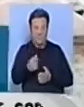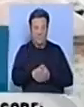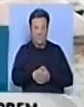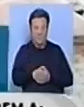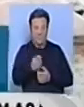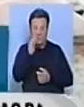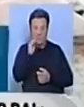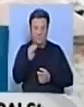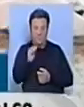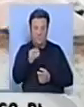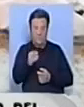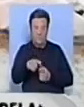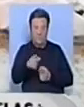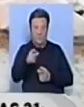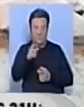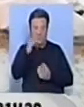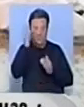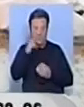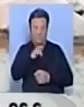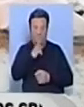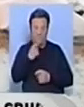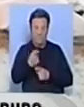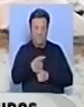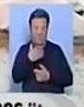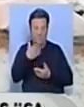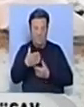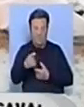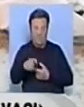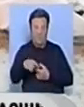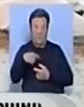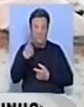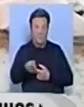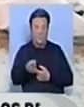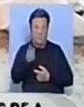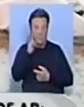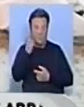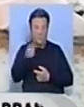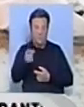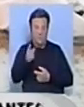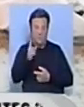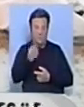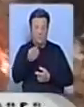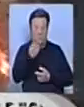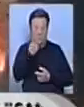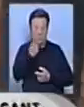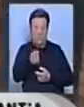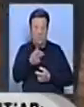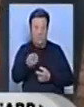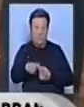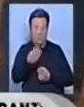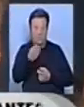os mendigos, os freiros e o resto. Depois, um dia eles comeram uma erva muito